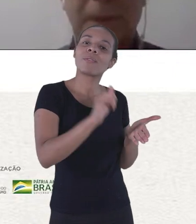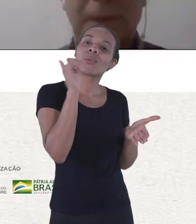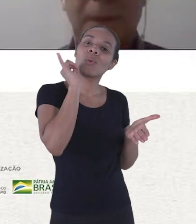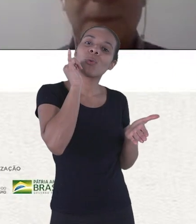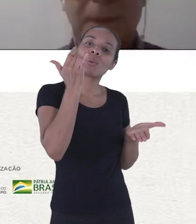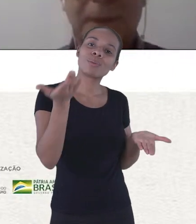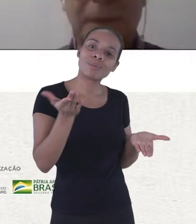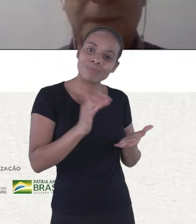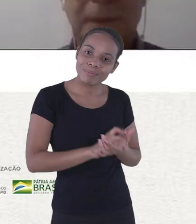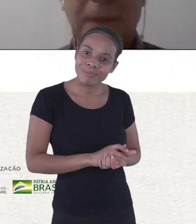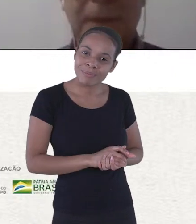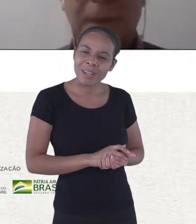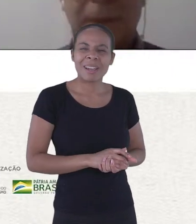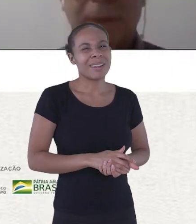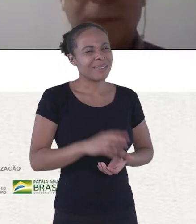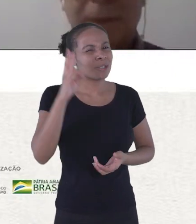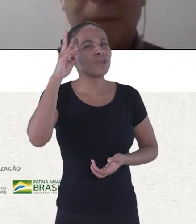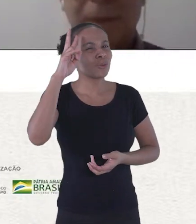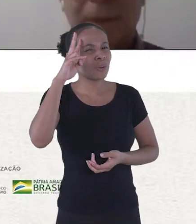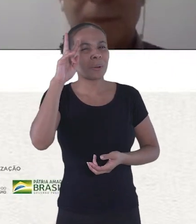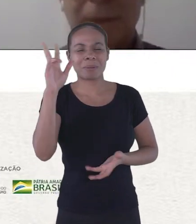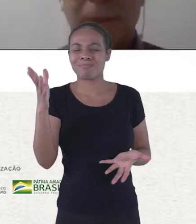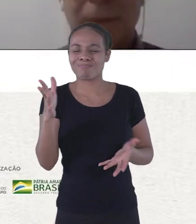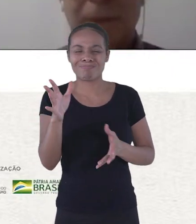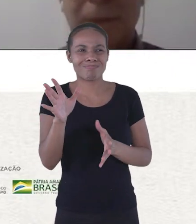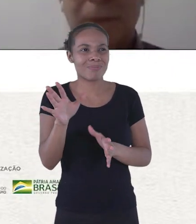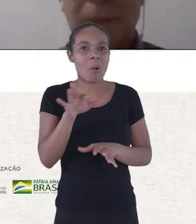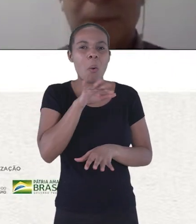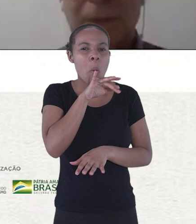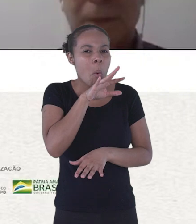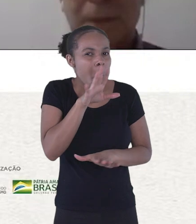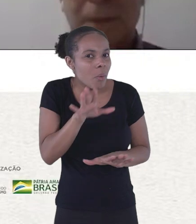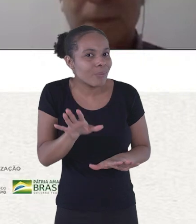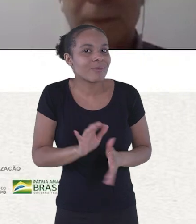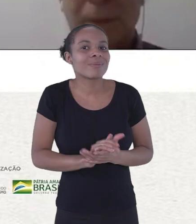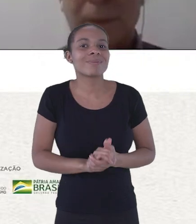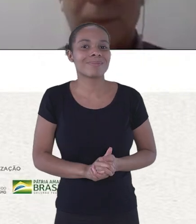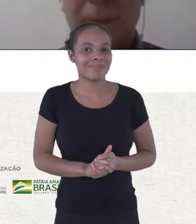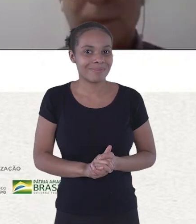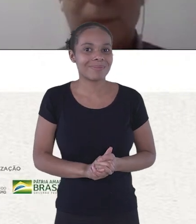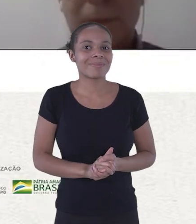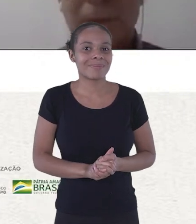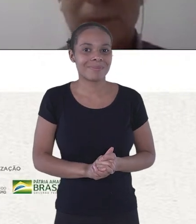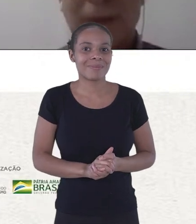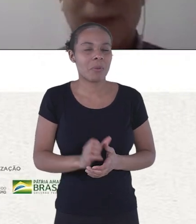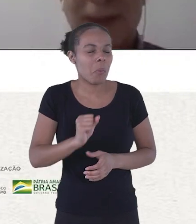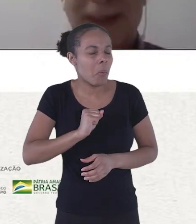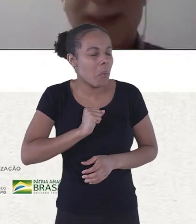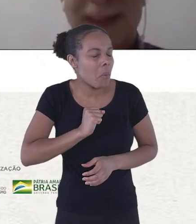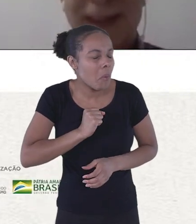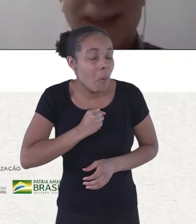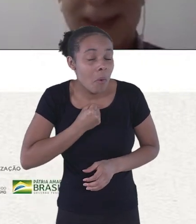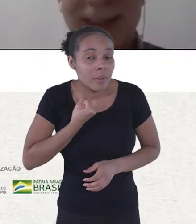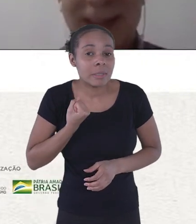né? As histórias são boas, se é que serve de consolo. Mas a história é o que menos conta num